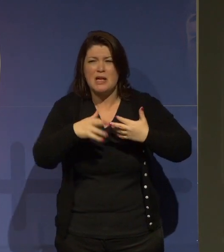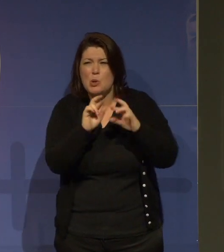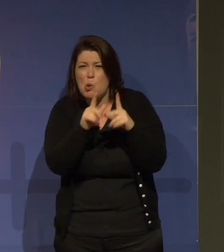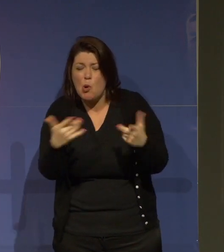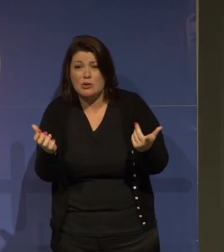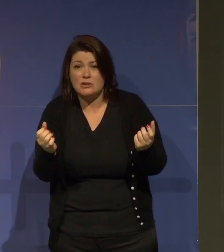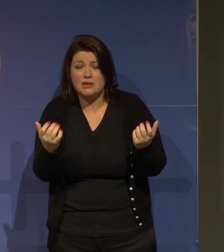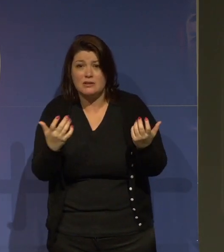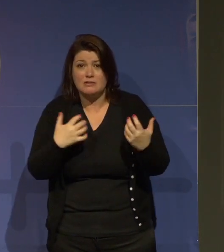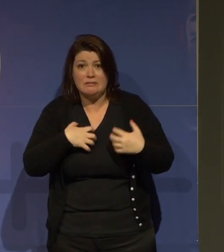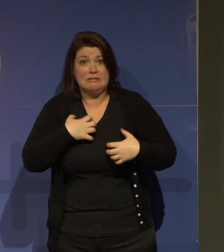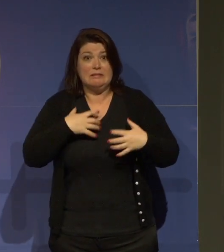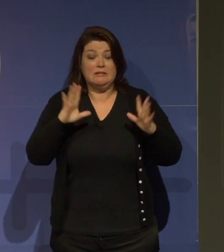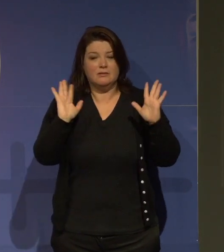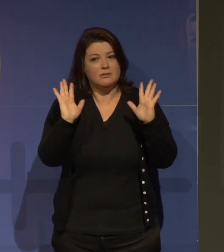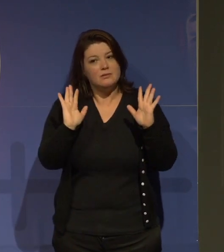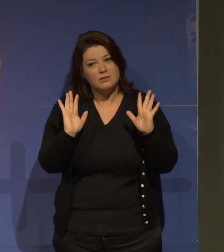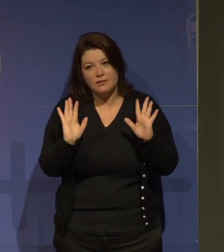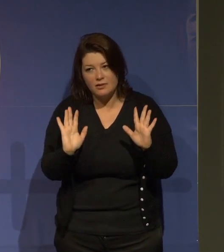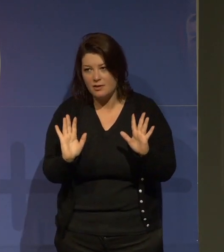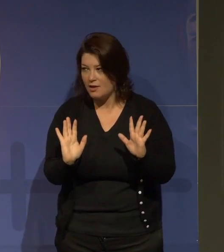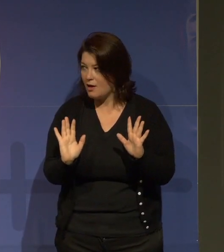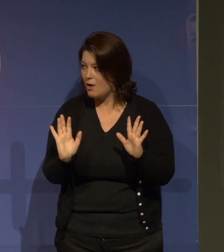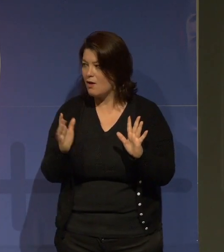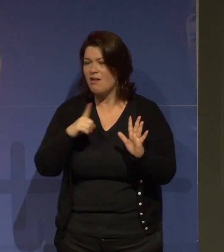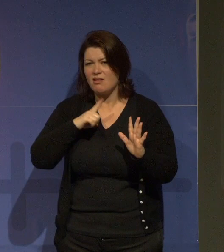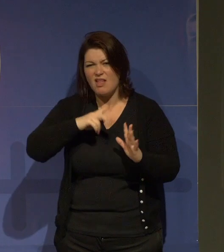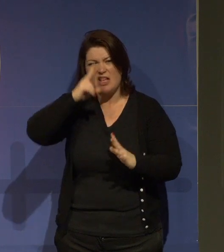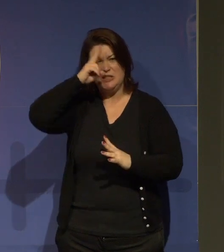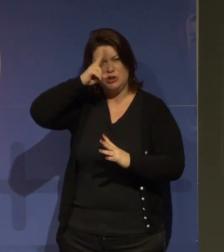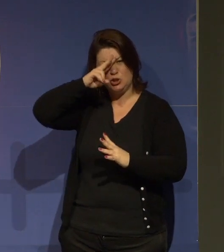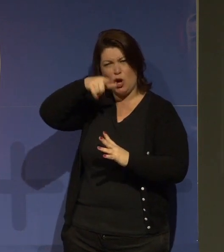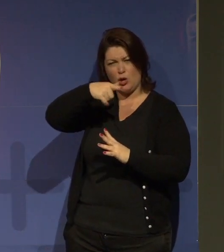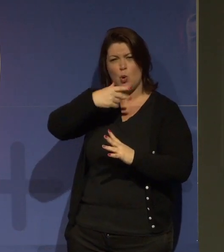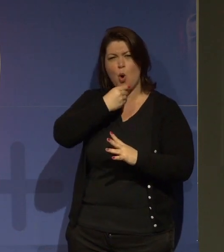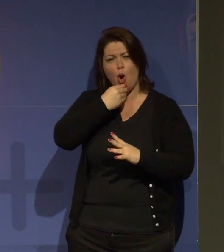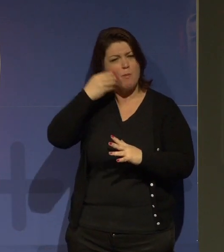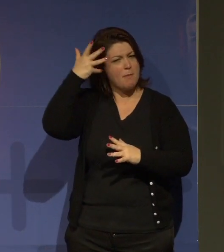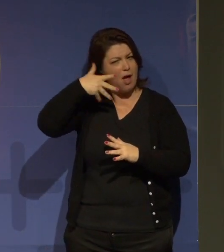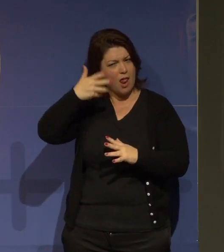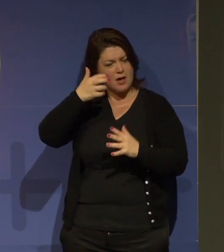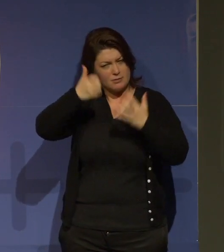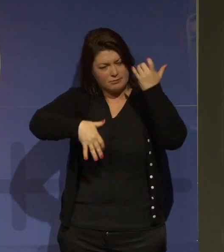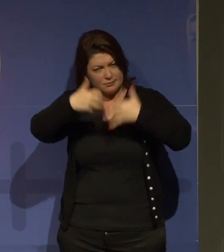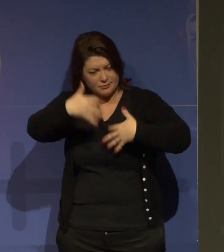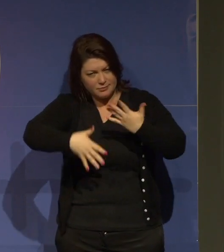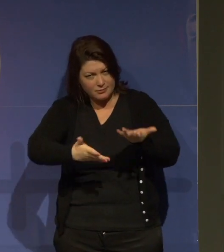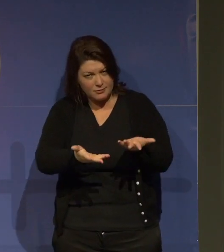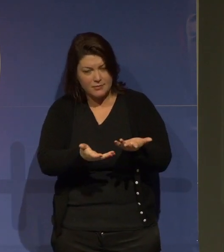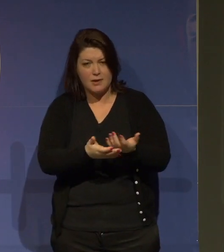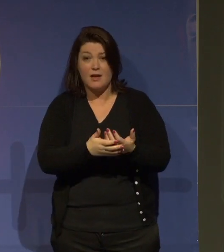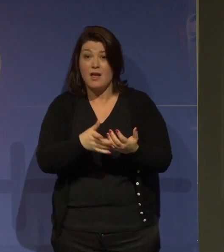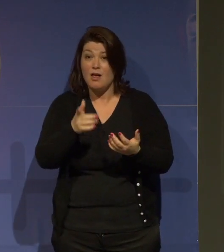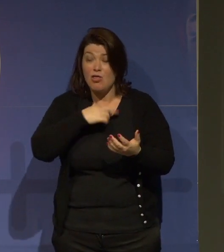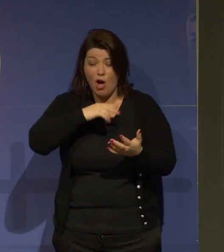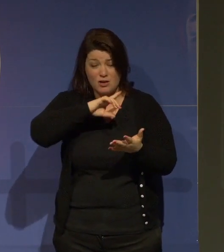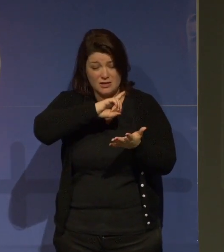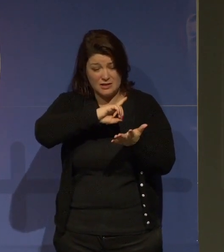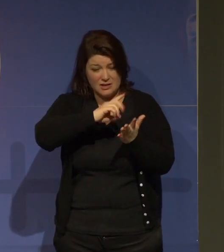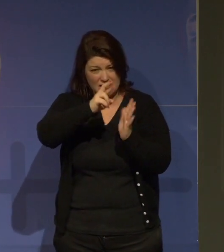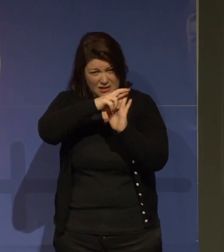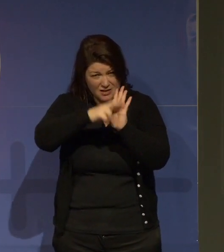Né? Vocês viram aí, até por todo esse histórico que o Reinaldo trouxe, a gente está falando dessas diretrizes